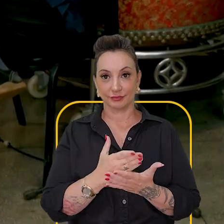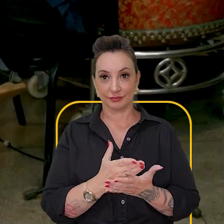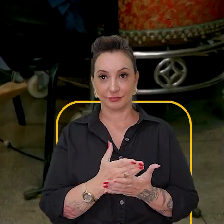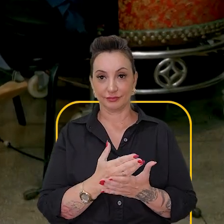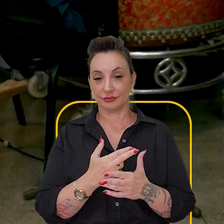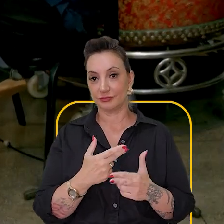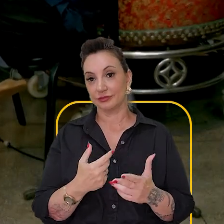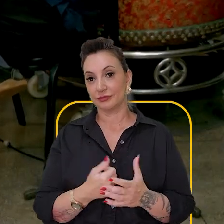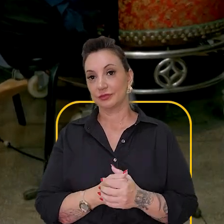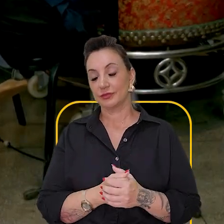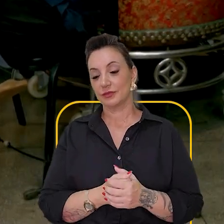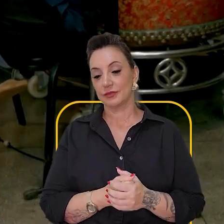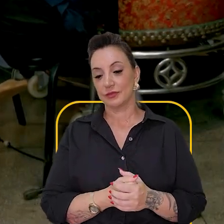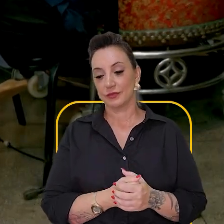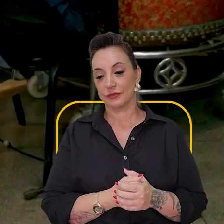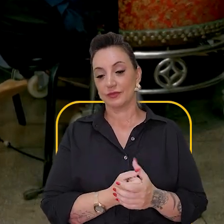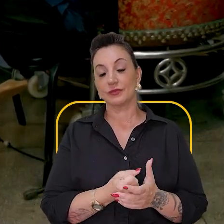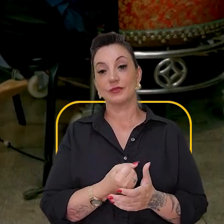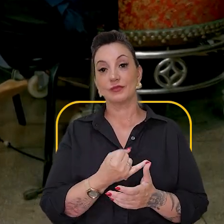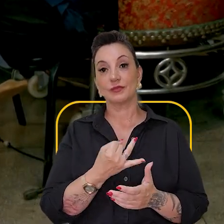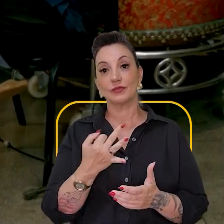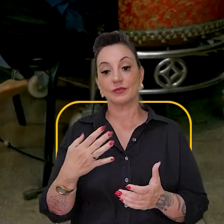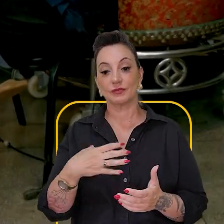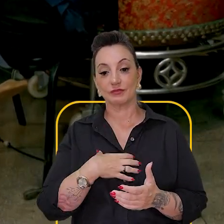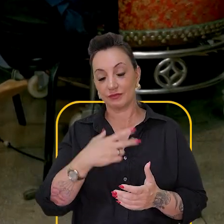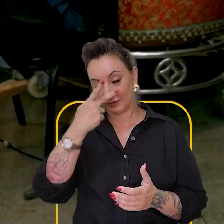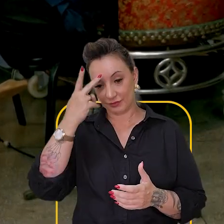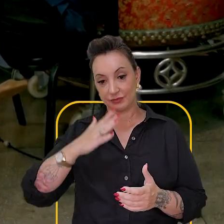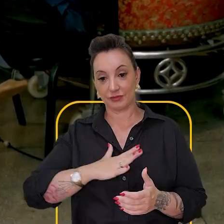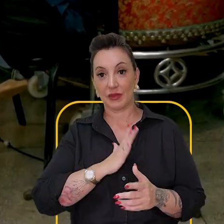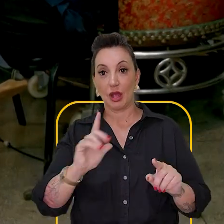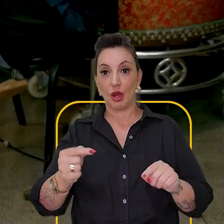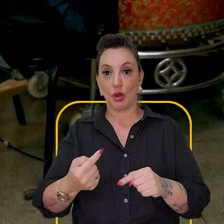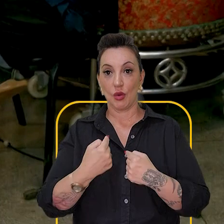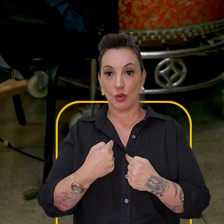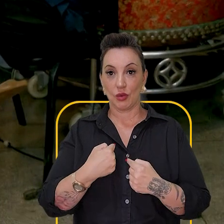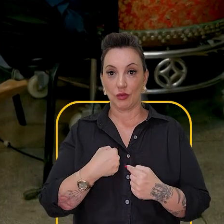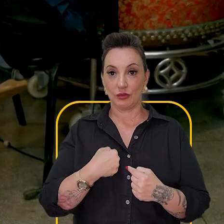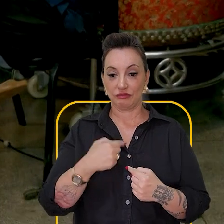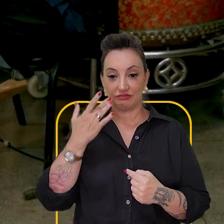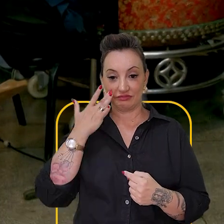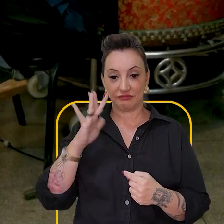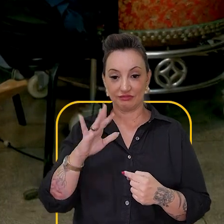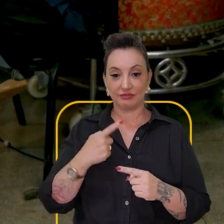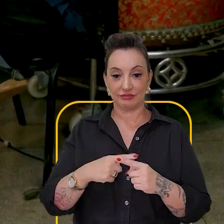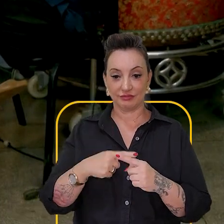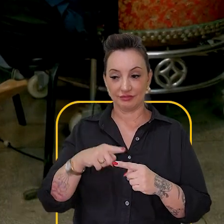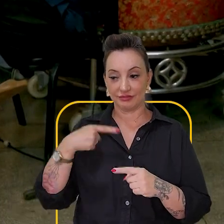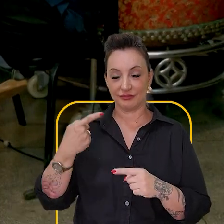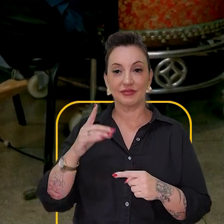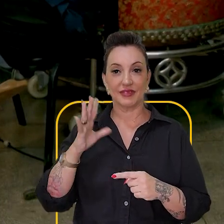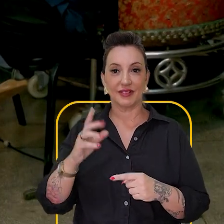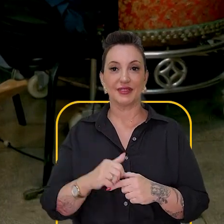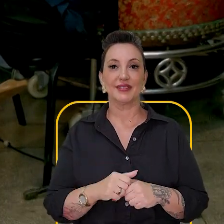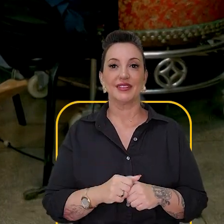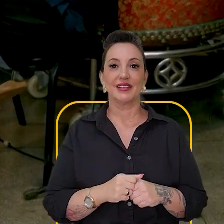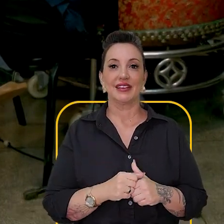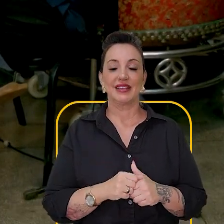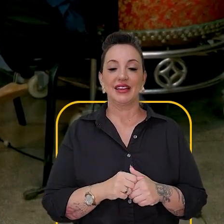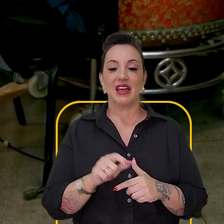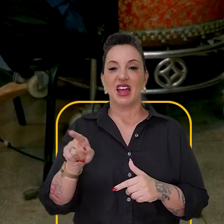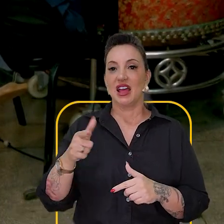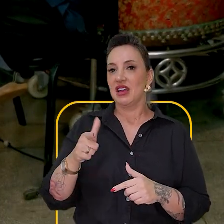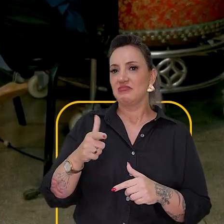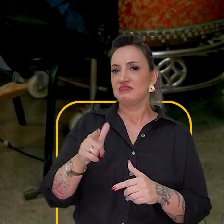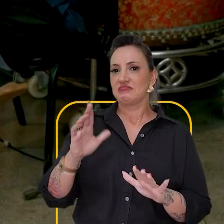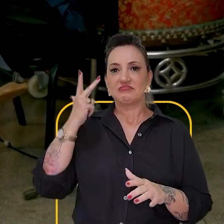consegue ver e e sempre partindo do ponto que muita gente tinha um certo preconceito contra mim que